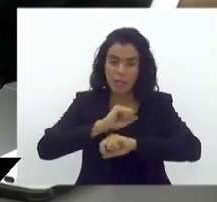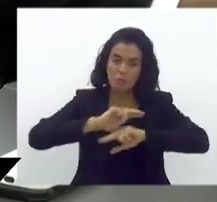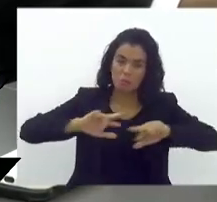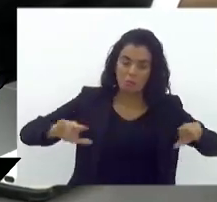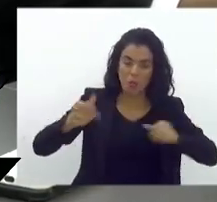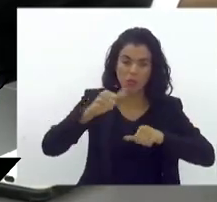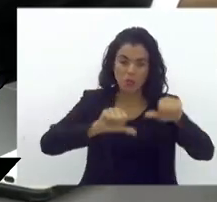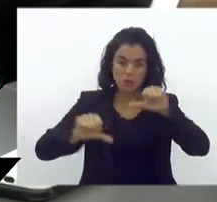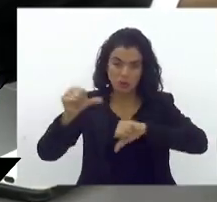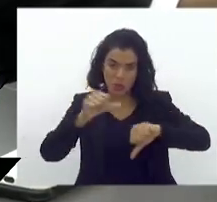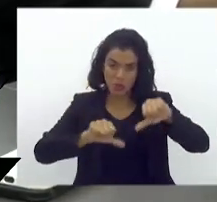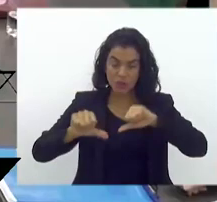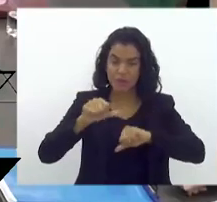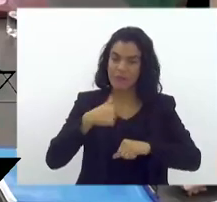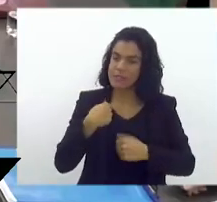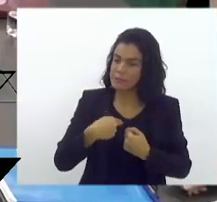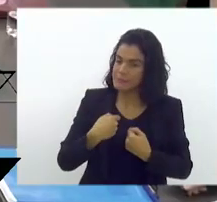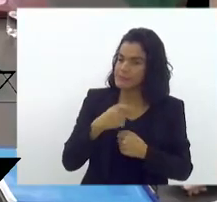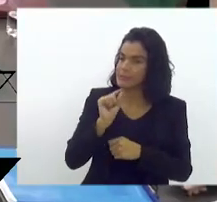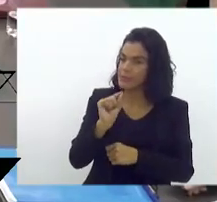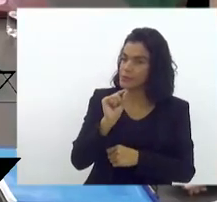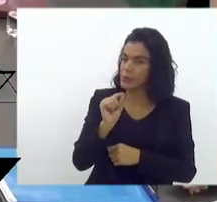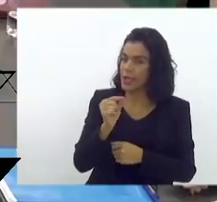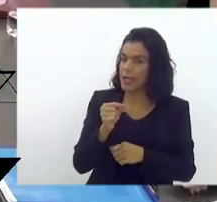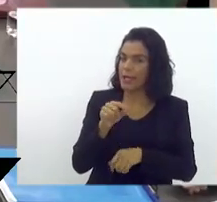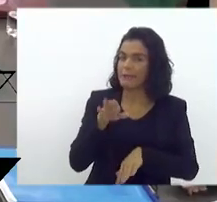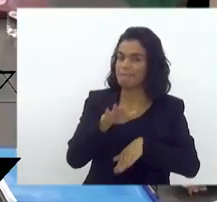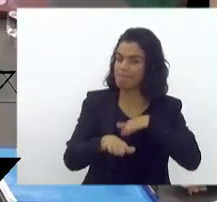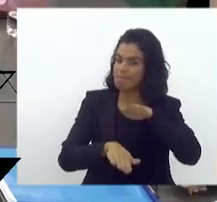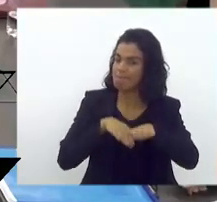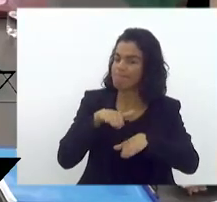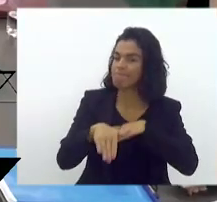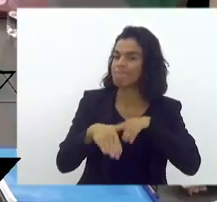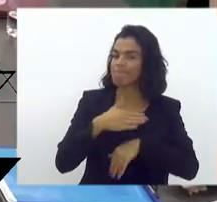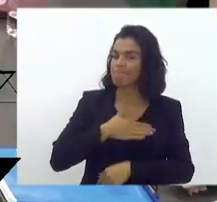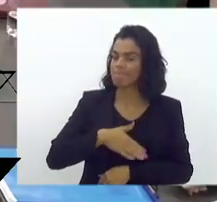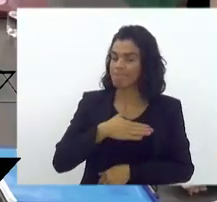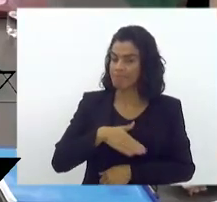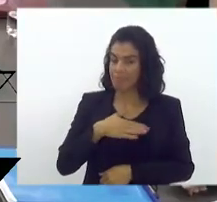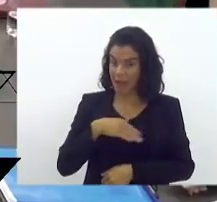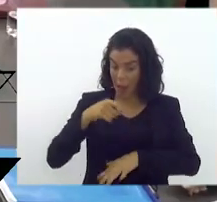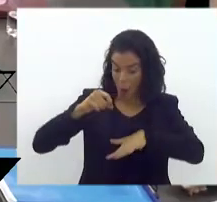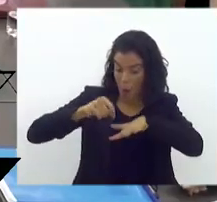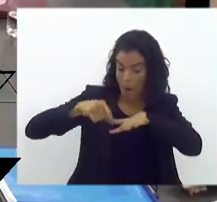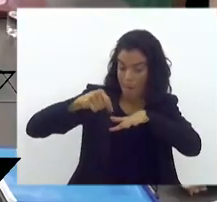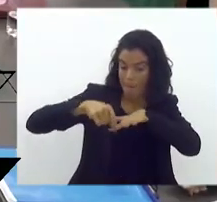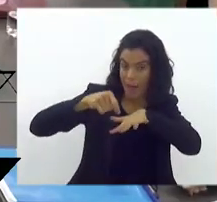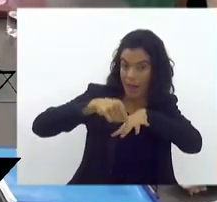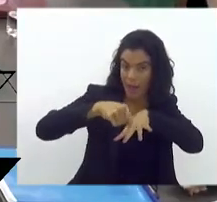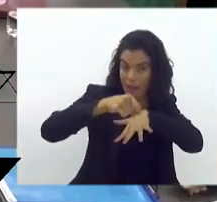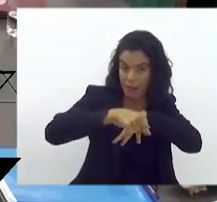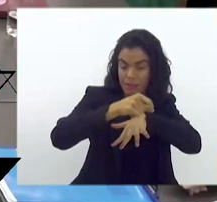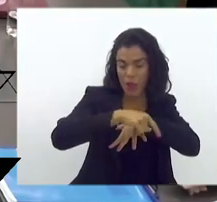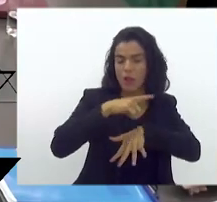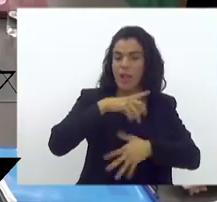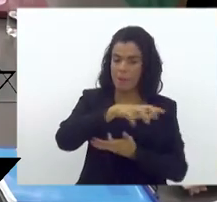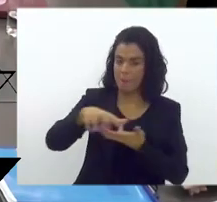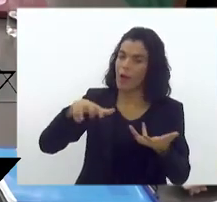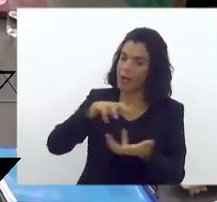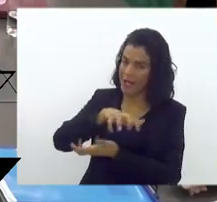que seja. Então, eu acho que a gente tem que andar par e passo. A questão do plantio ainda passa por uma grande